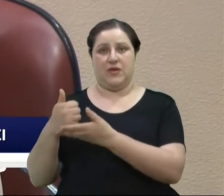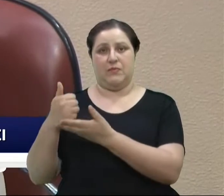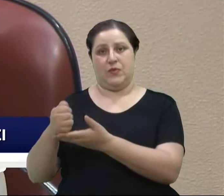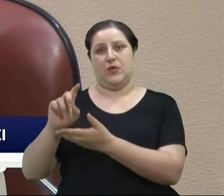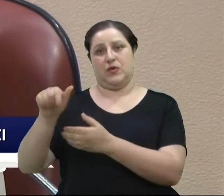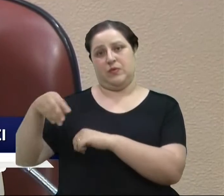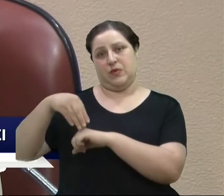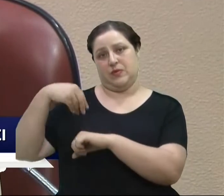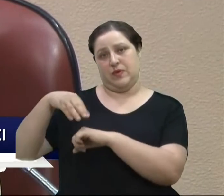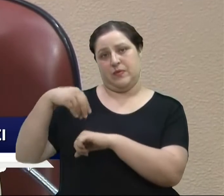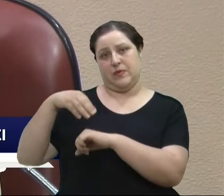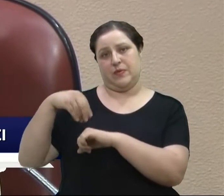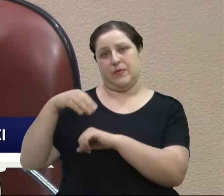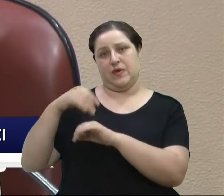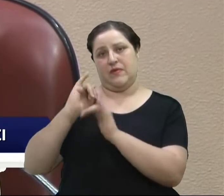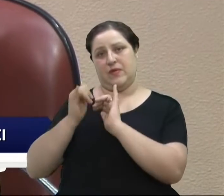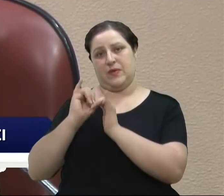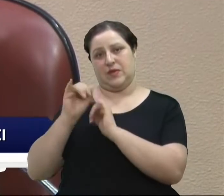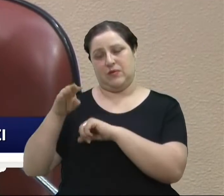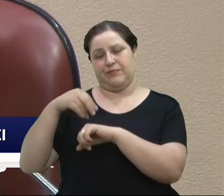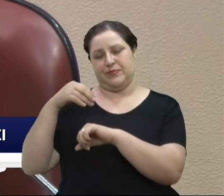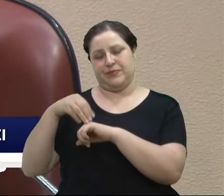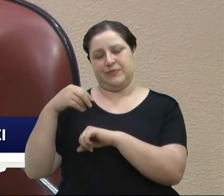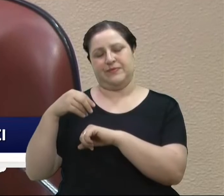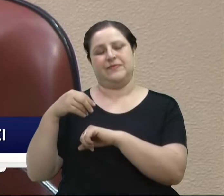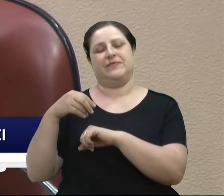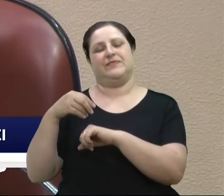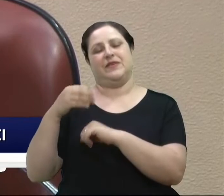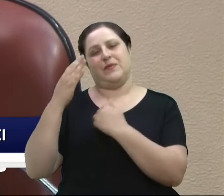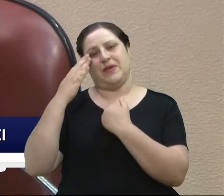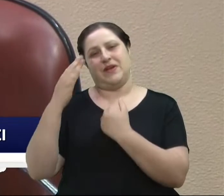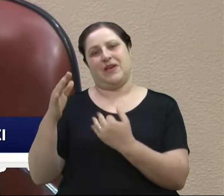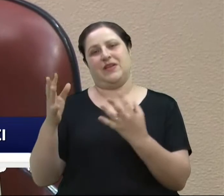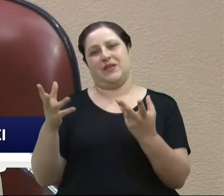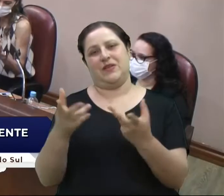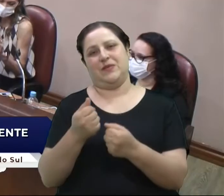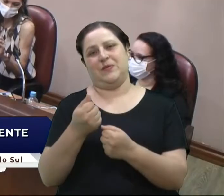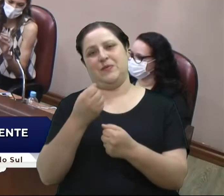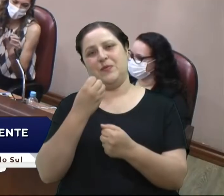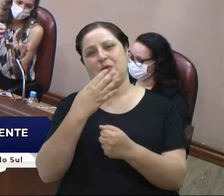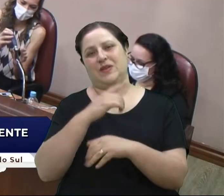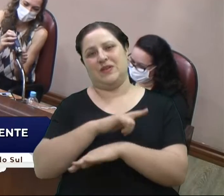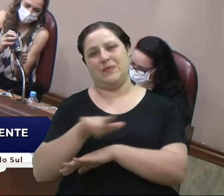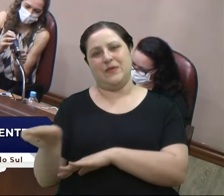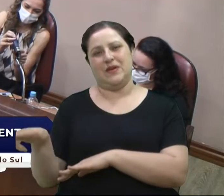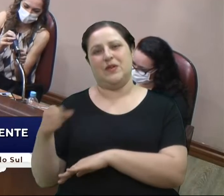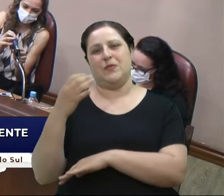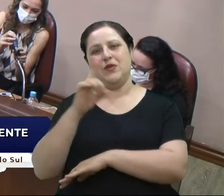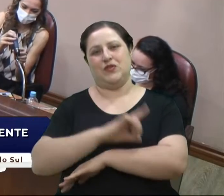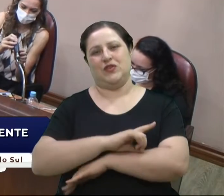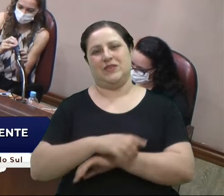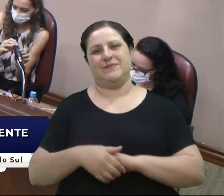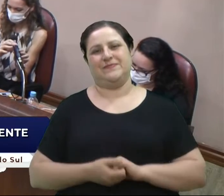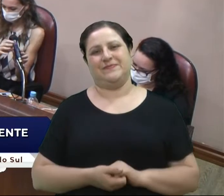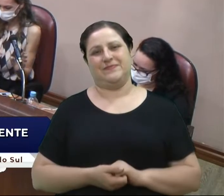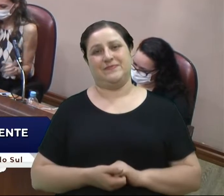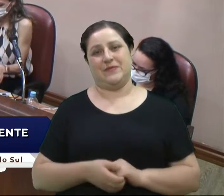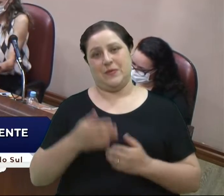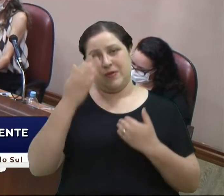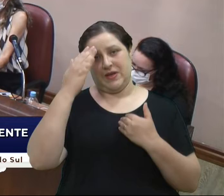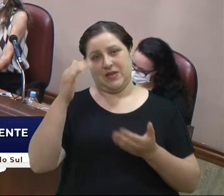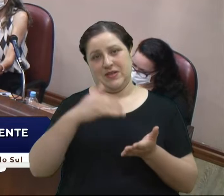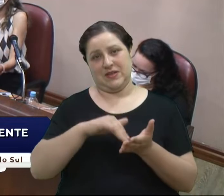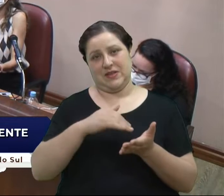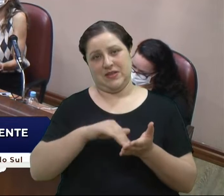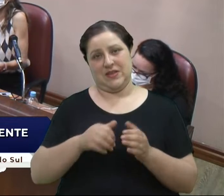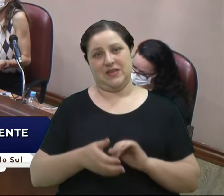obviamente, me repassar todas as informações. Obrigada, pessoal. Um bom dia, uma boa semana. Obrigado, secretária. Uma boa semana para a senhora. Convido a